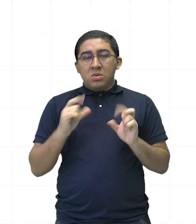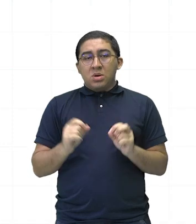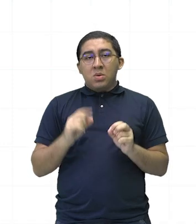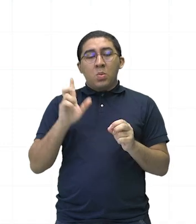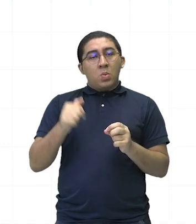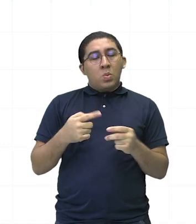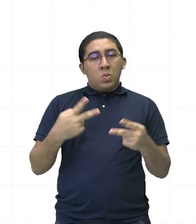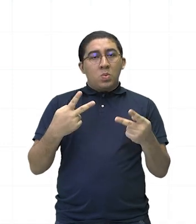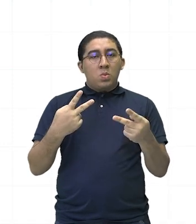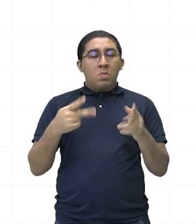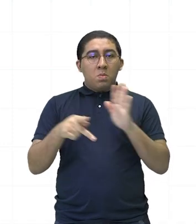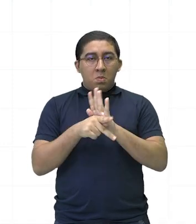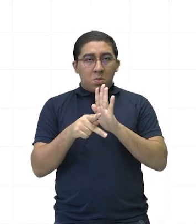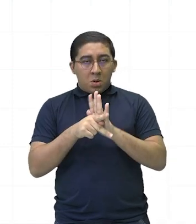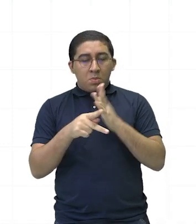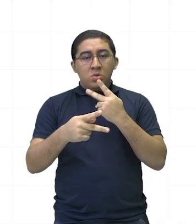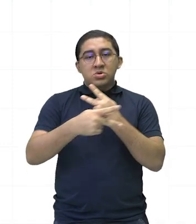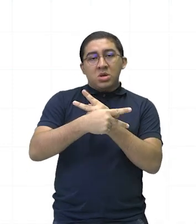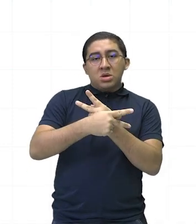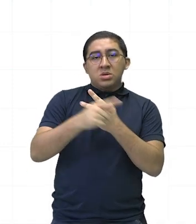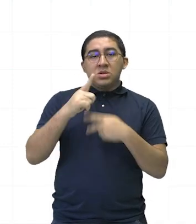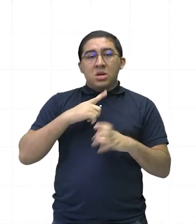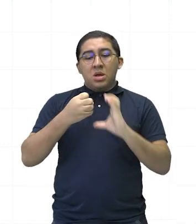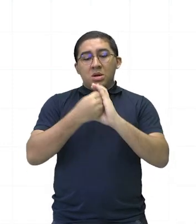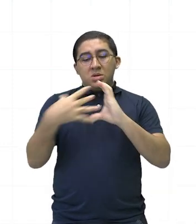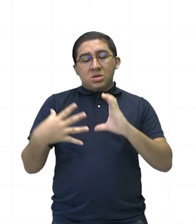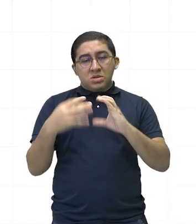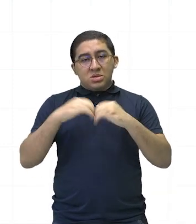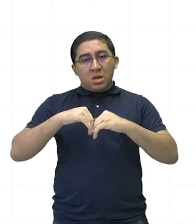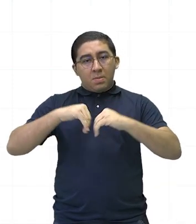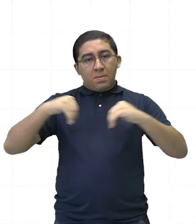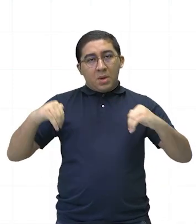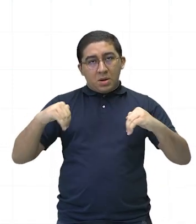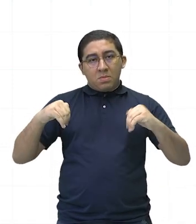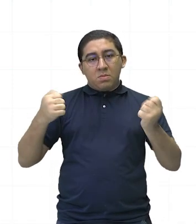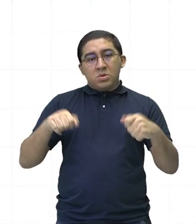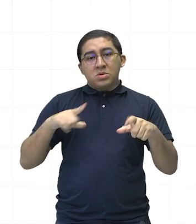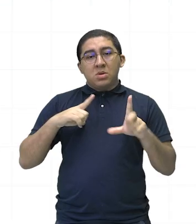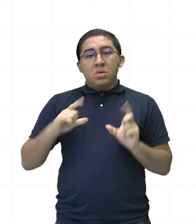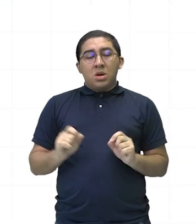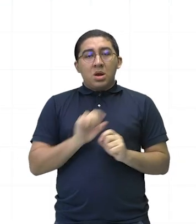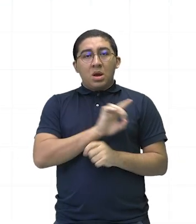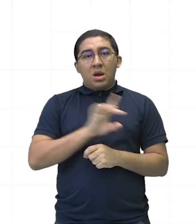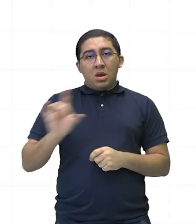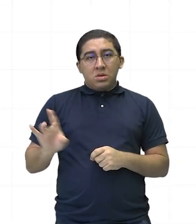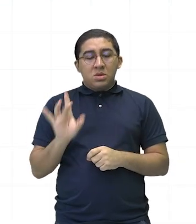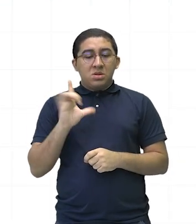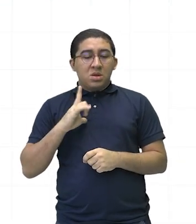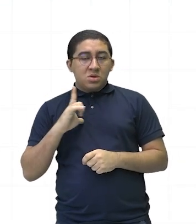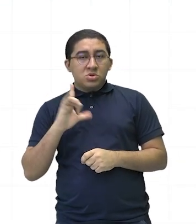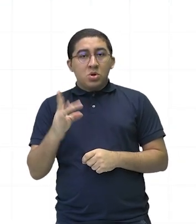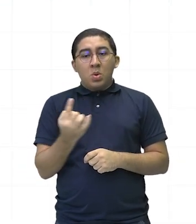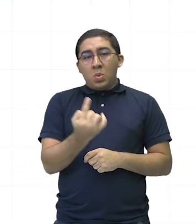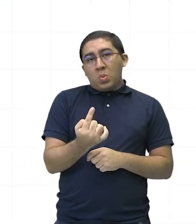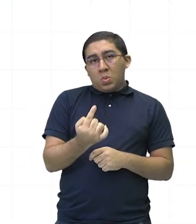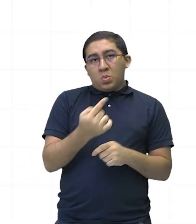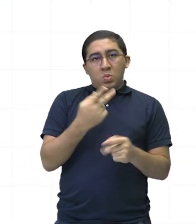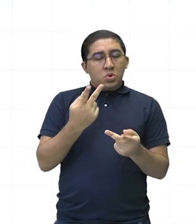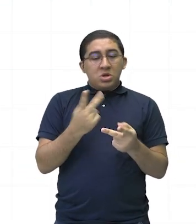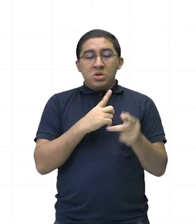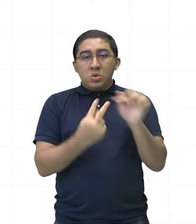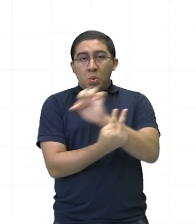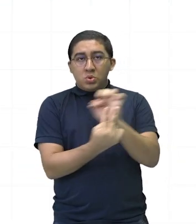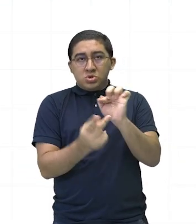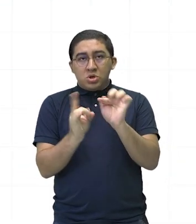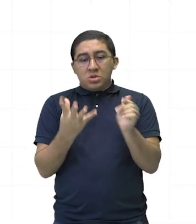ou seja, os dois genes que determinam uma característica, se separam, de modo que cada gameta receba apenas um par desses alelos. Então,